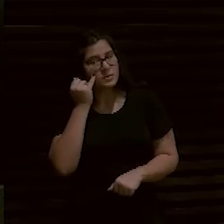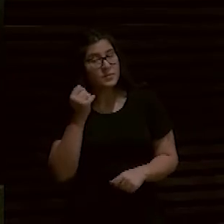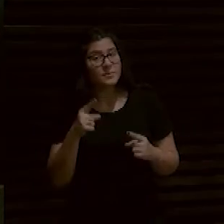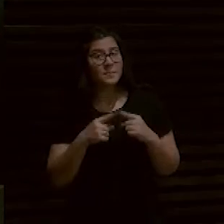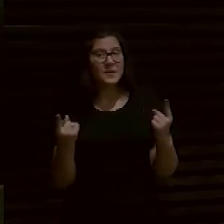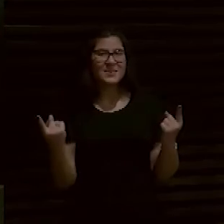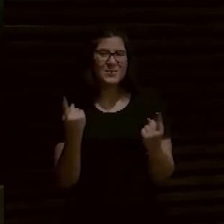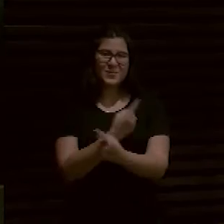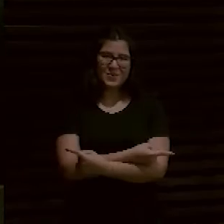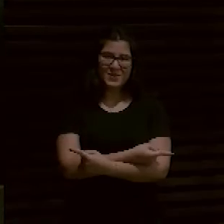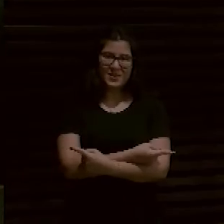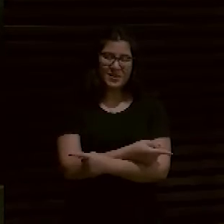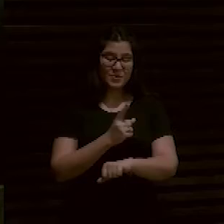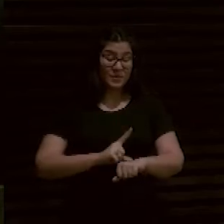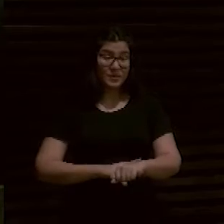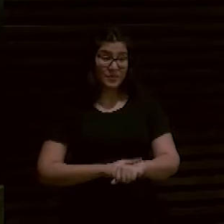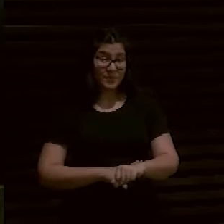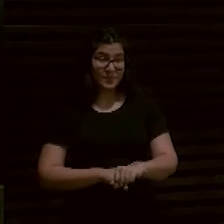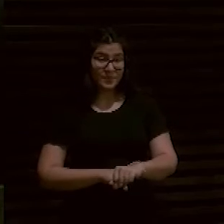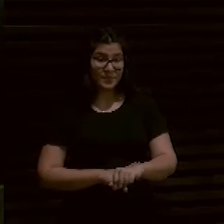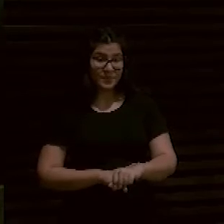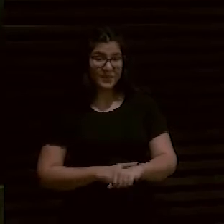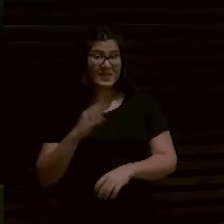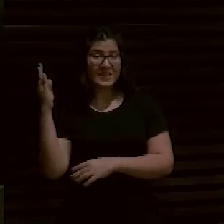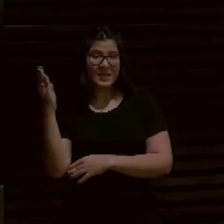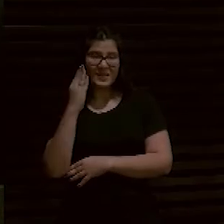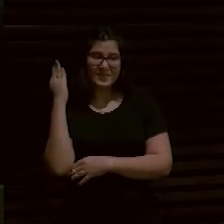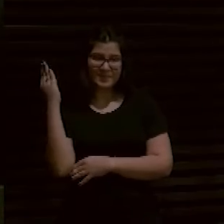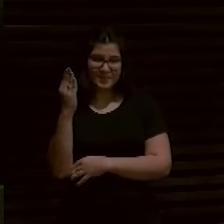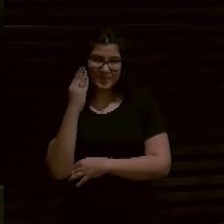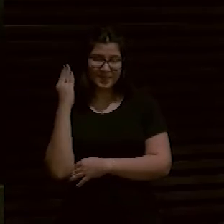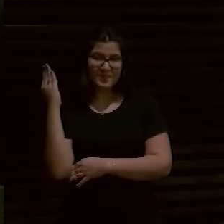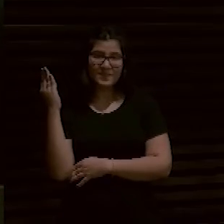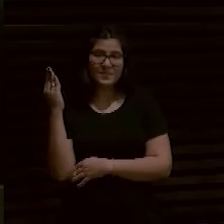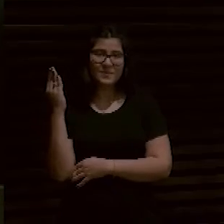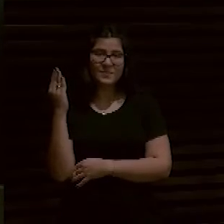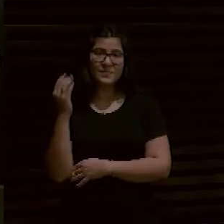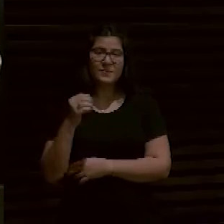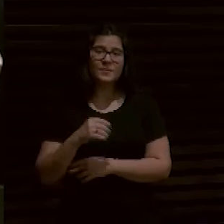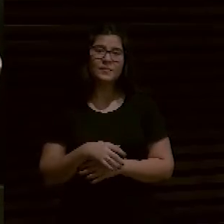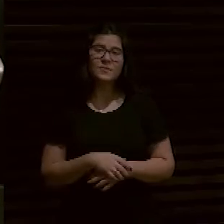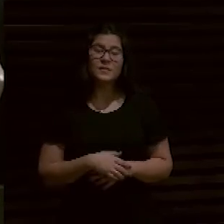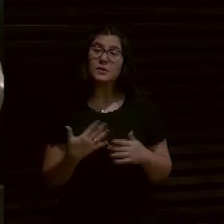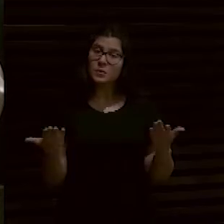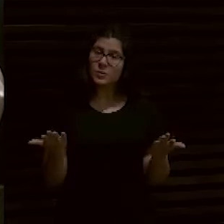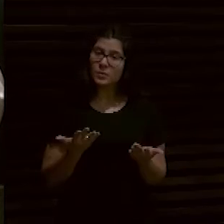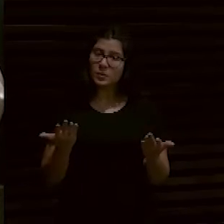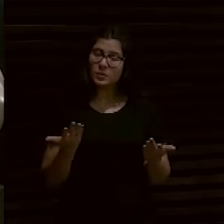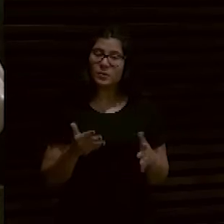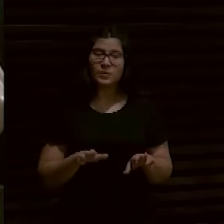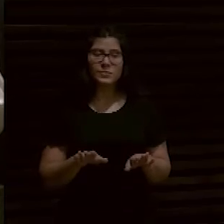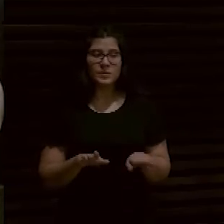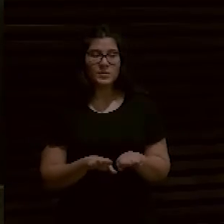o Cronos, ela é a qualquer tempo, ela é anacrônica, ela ecoa hoje e ela